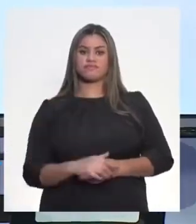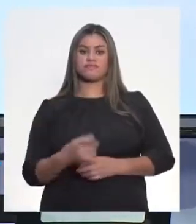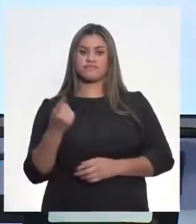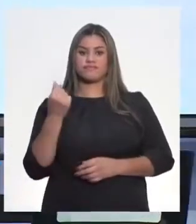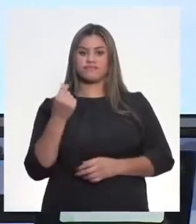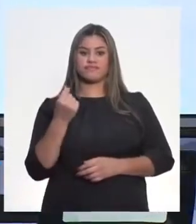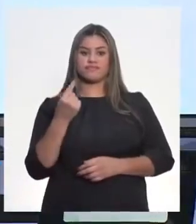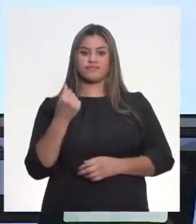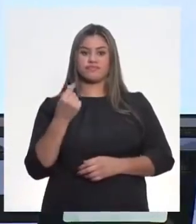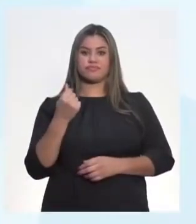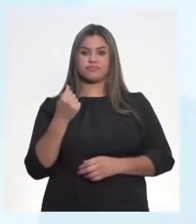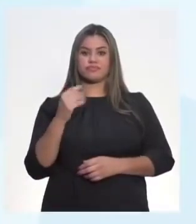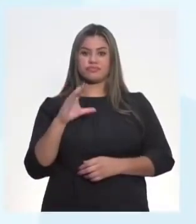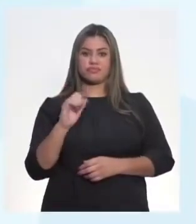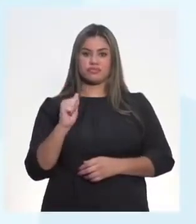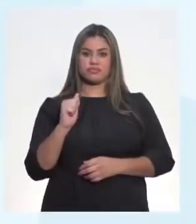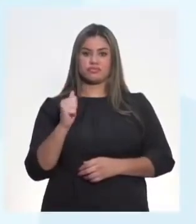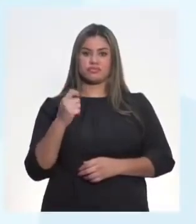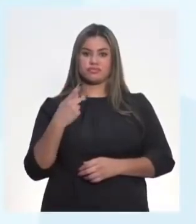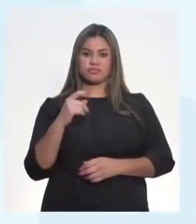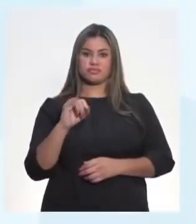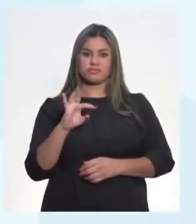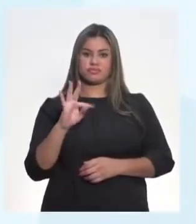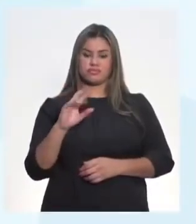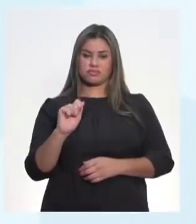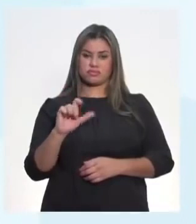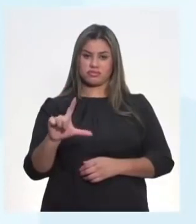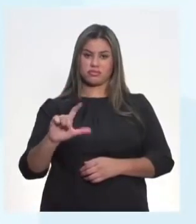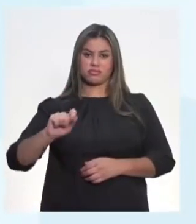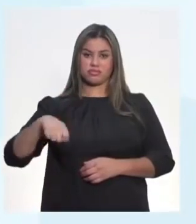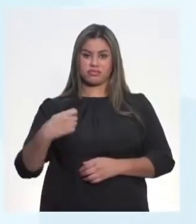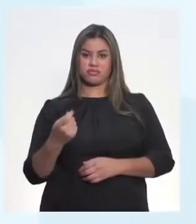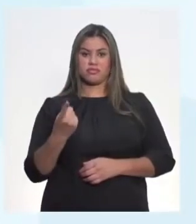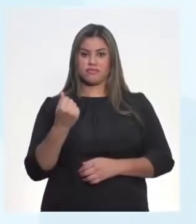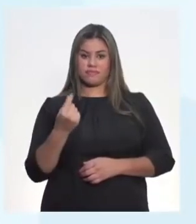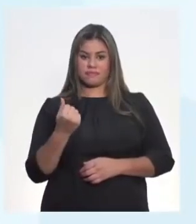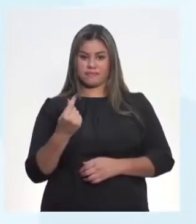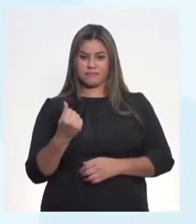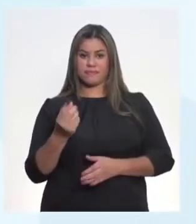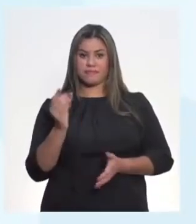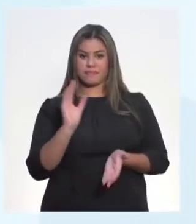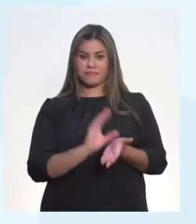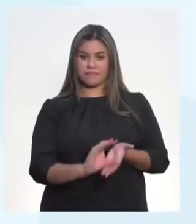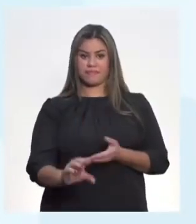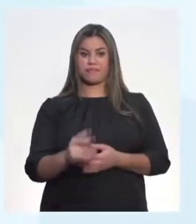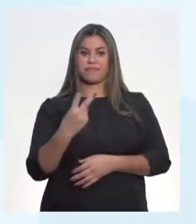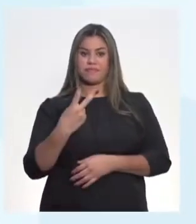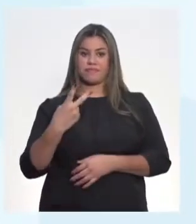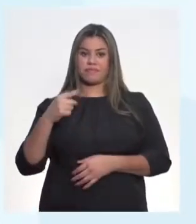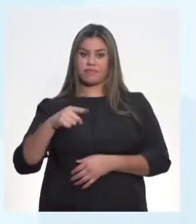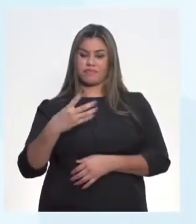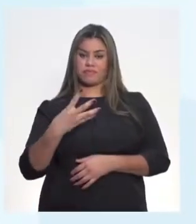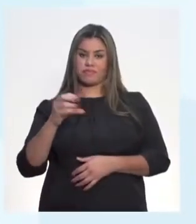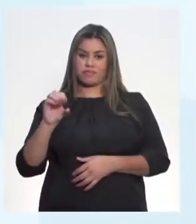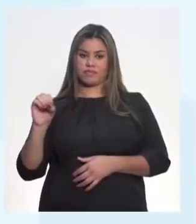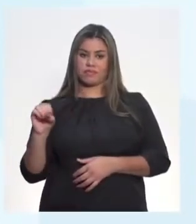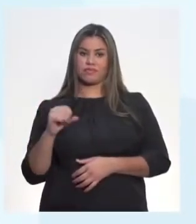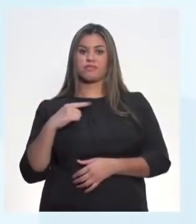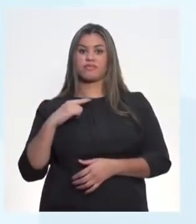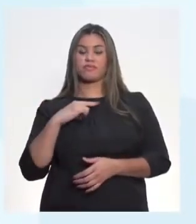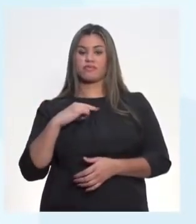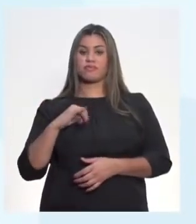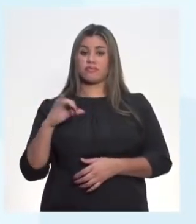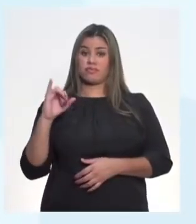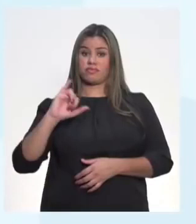capital, que é o preço do videogame, R$ 2.400, uma taxa de